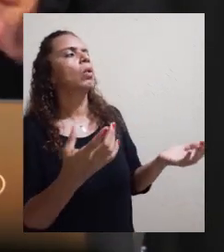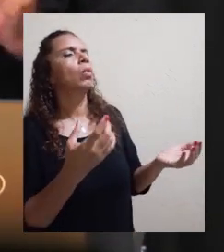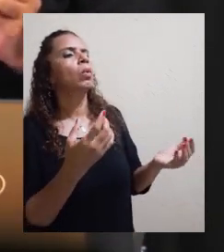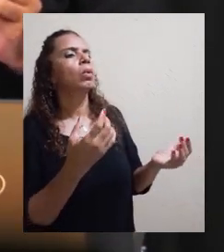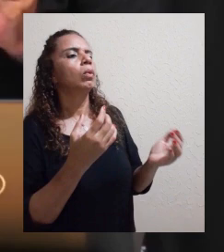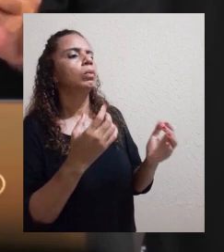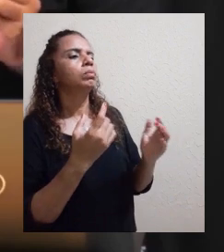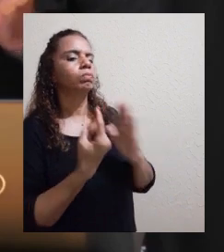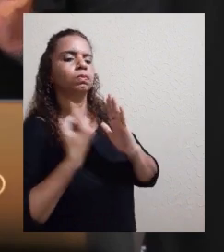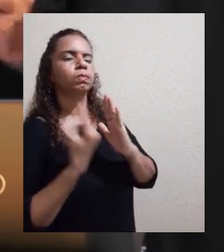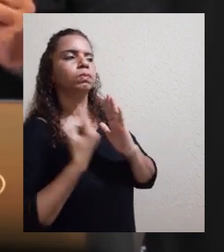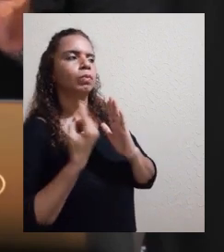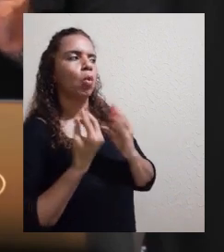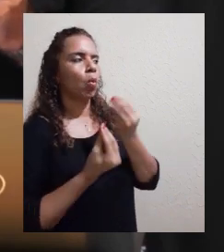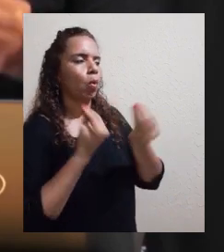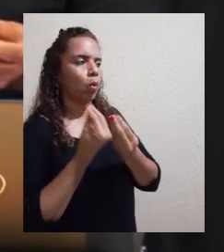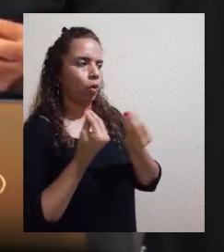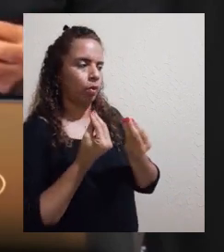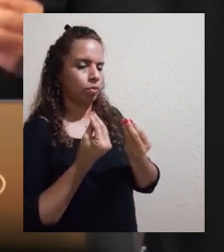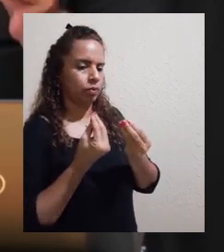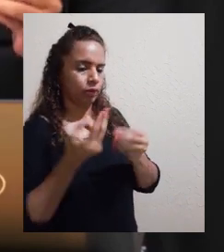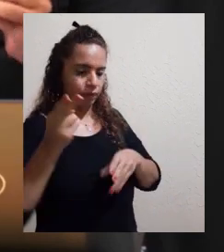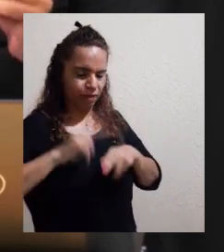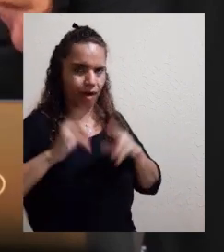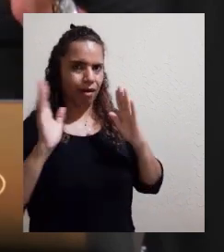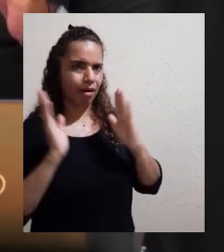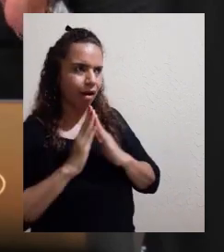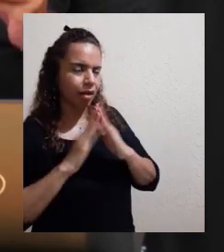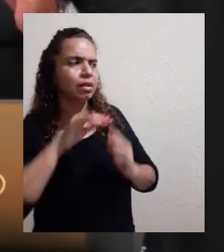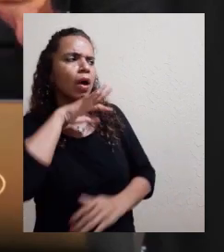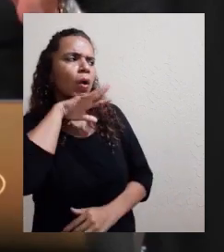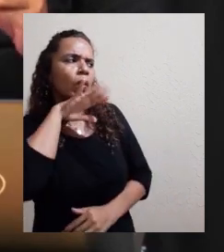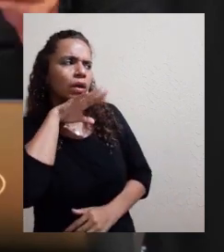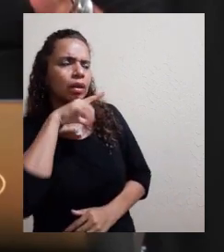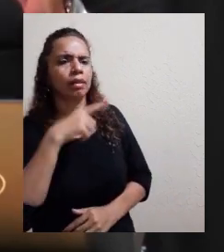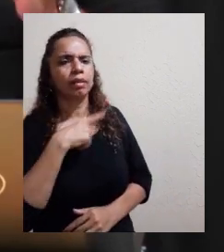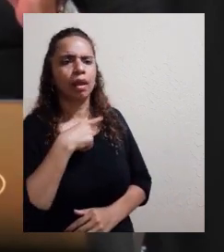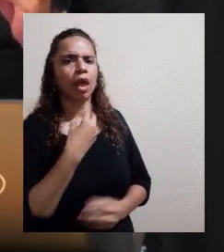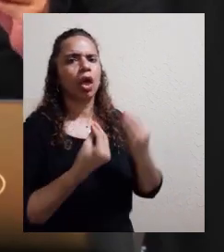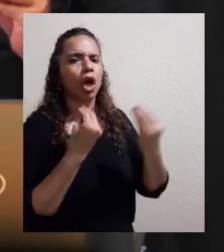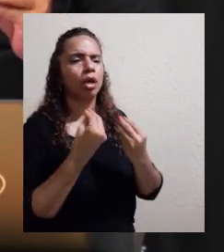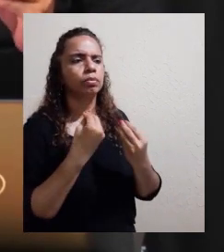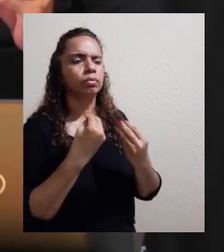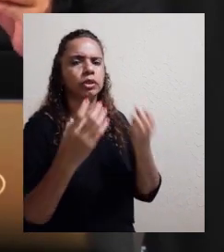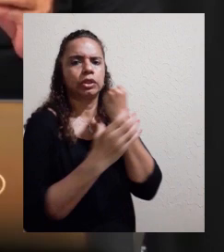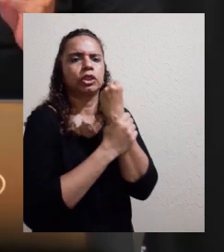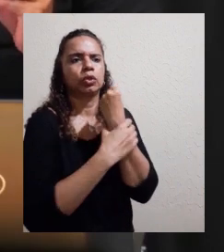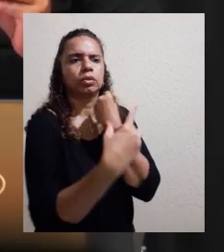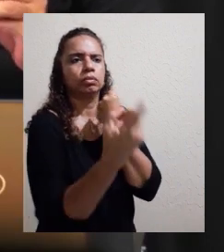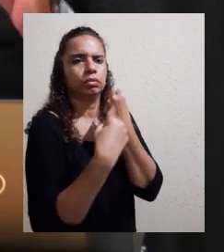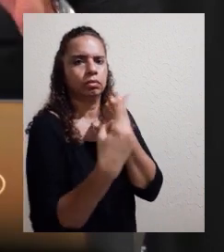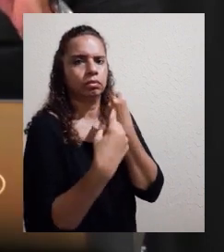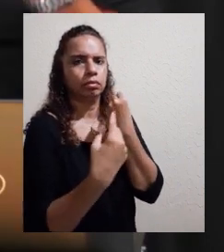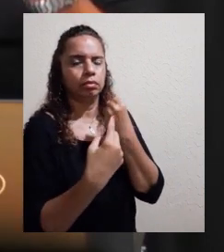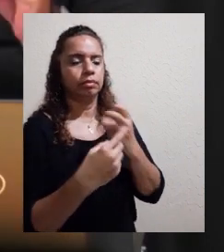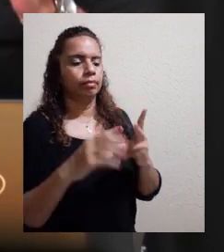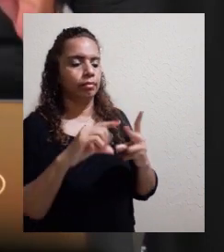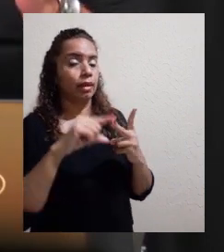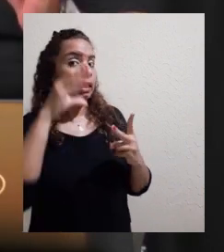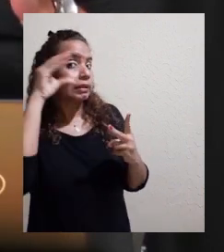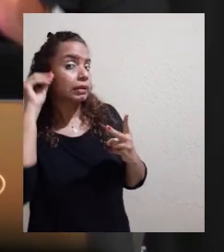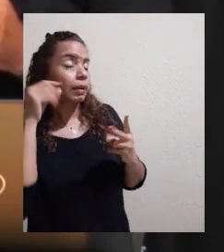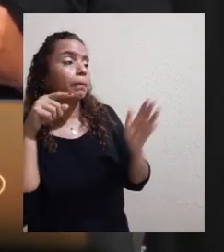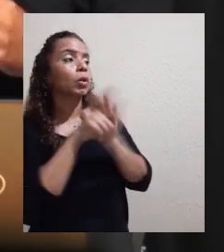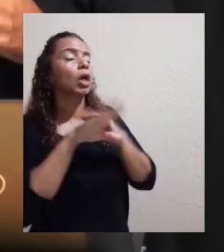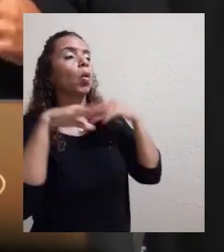anos. Ficar trancado dentro de casa também é muito ruim. Existem medidas seguras para sair de casa? O que recomenda? E a Tânia pergunta, quais os principais